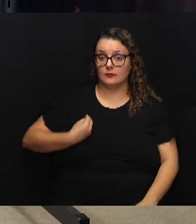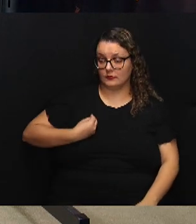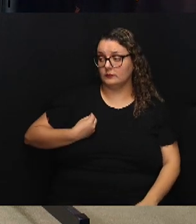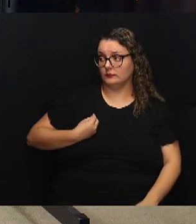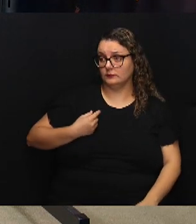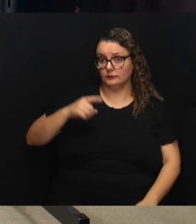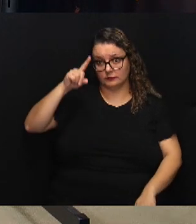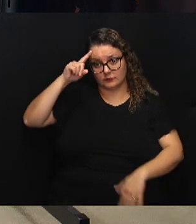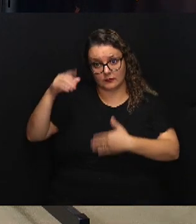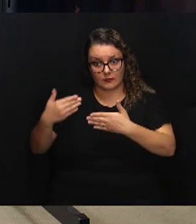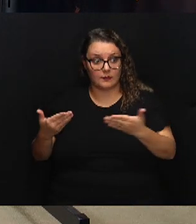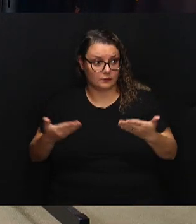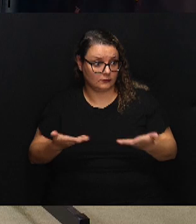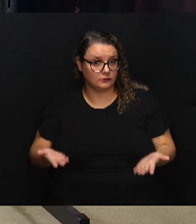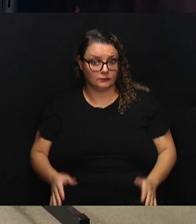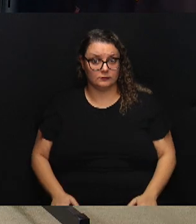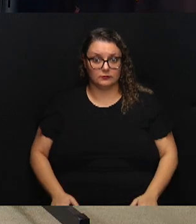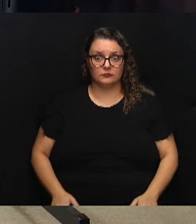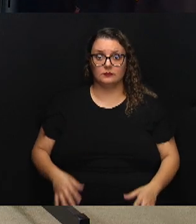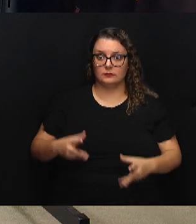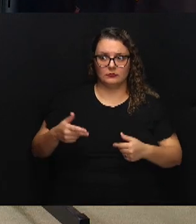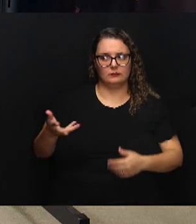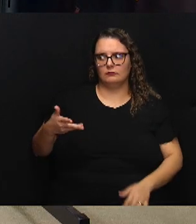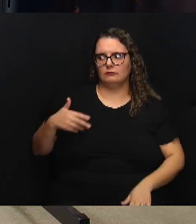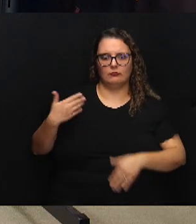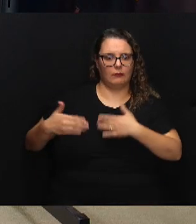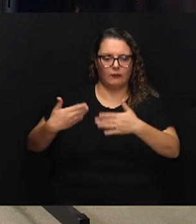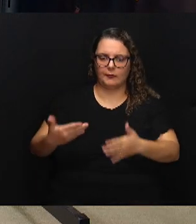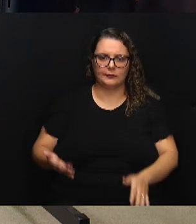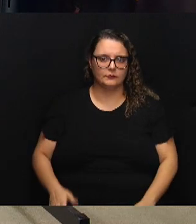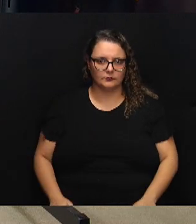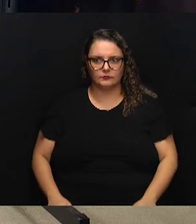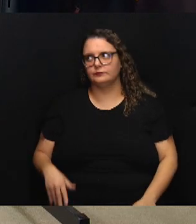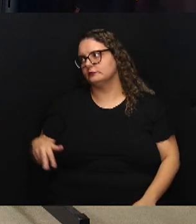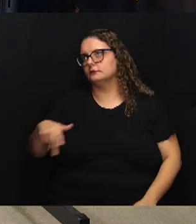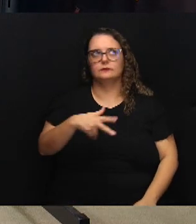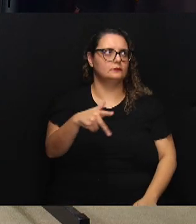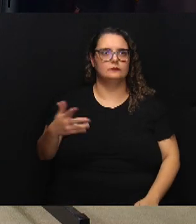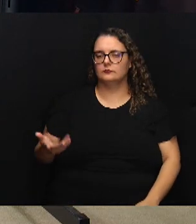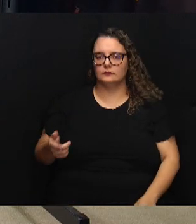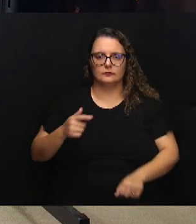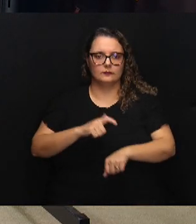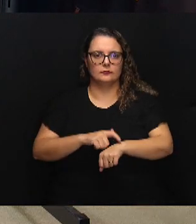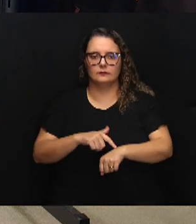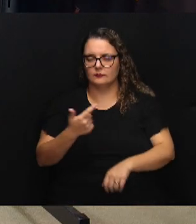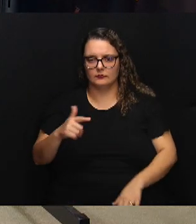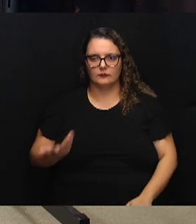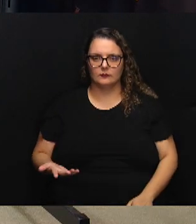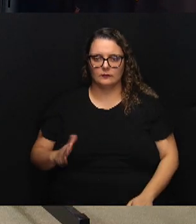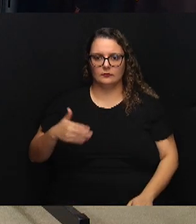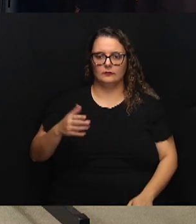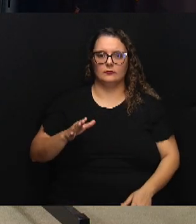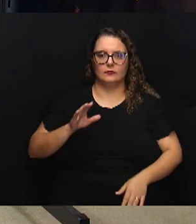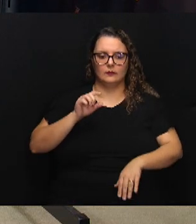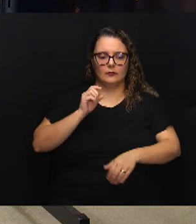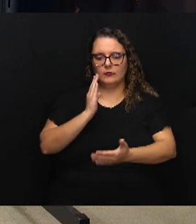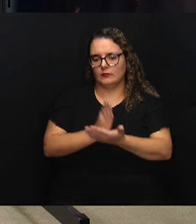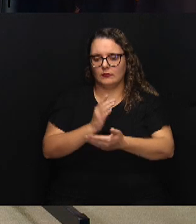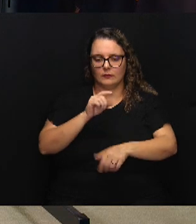tem levado hoje em dia, que tá todo mundo correndo, feito louco para lá e para cá, sem tempo para mais nada. E quando você tira um momento